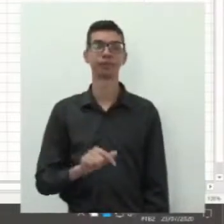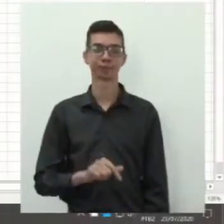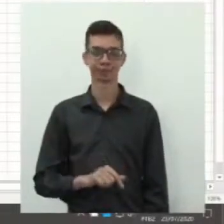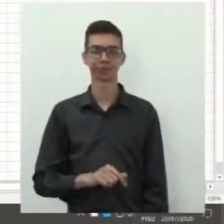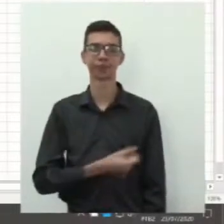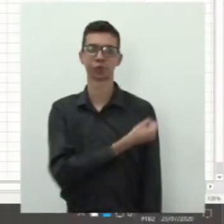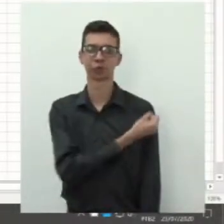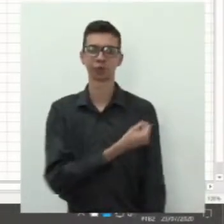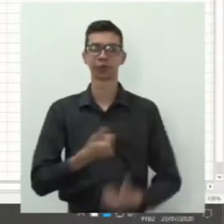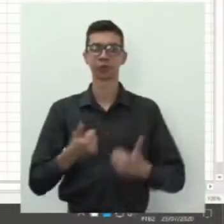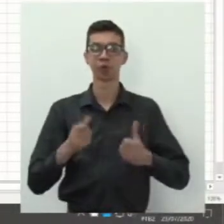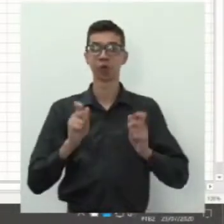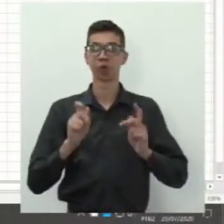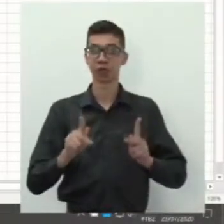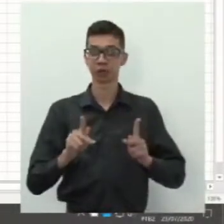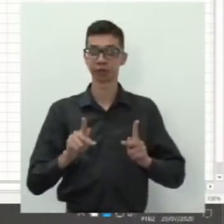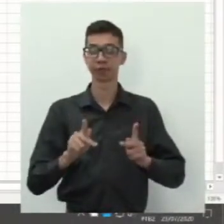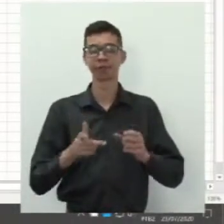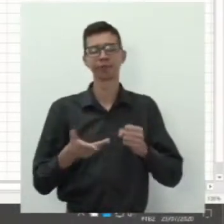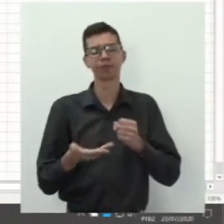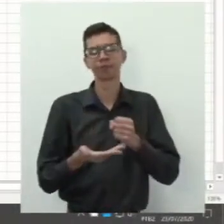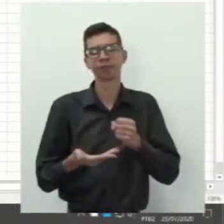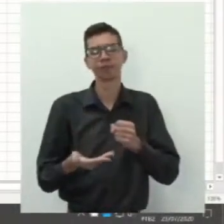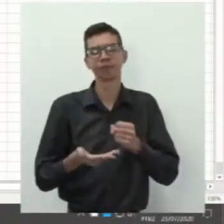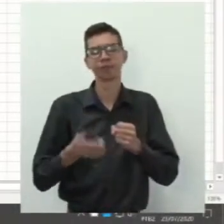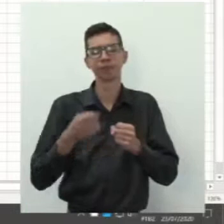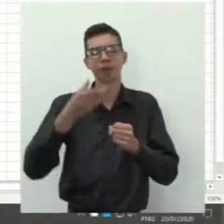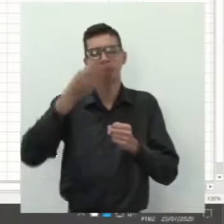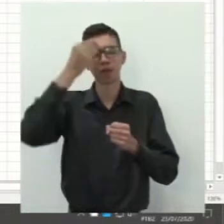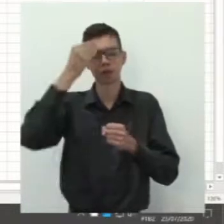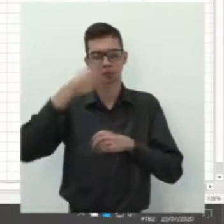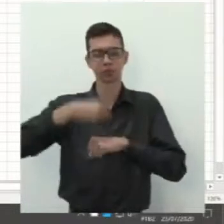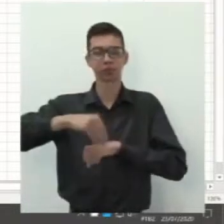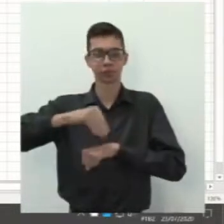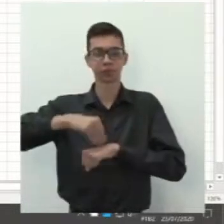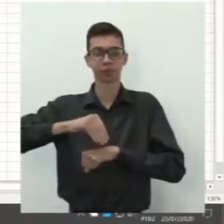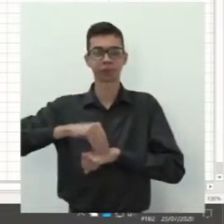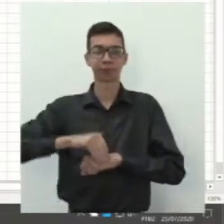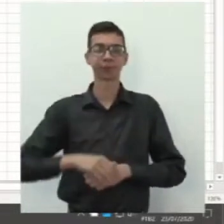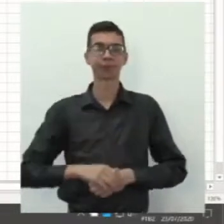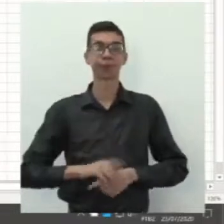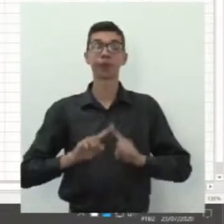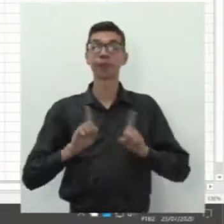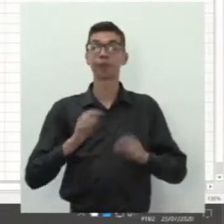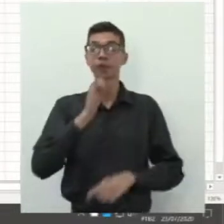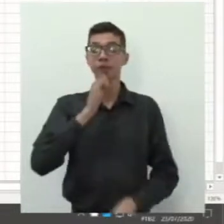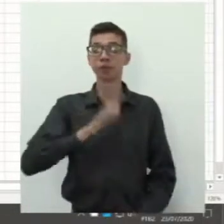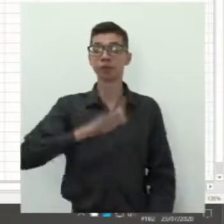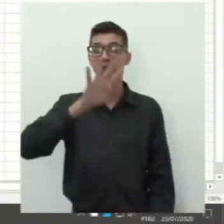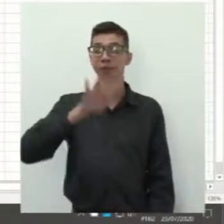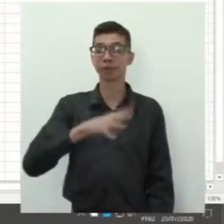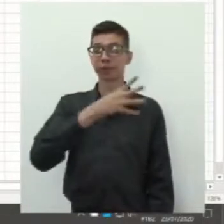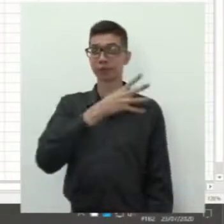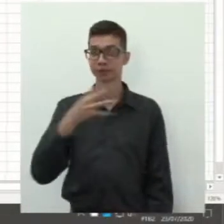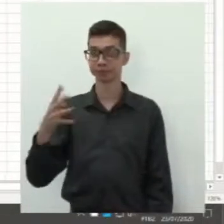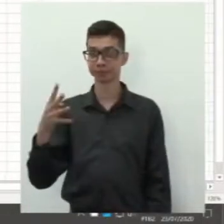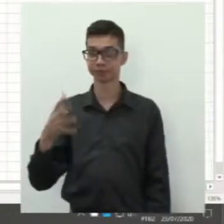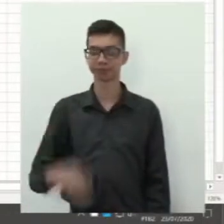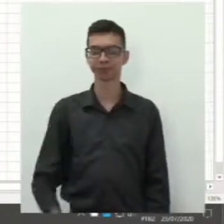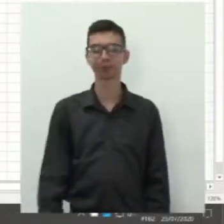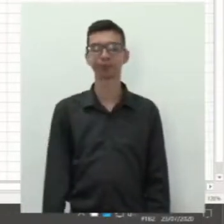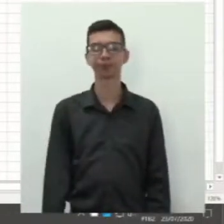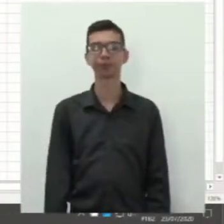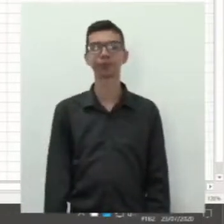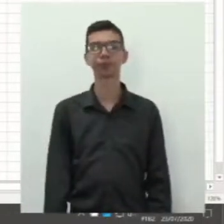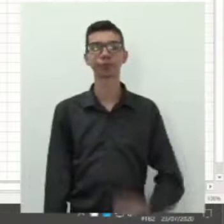tá? A gente pode, por exemplo, se a gente tiver uma tabela, vamos supor aqui, eu tenho já, ó, aqui